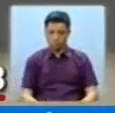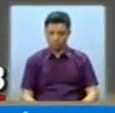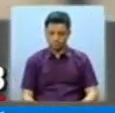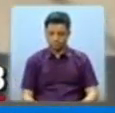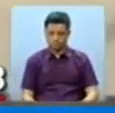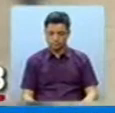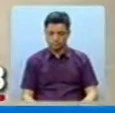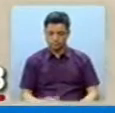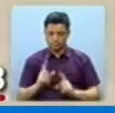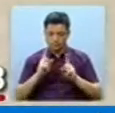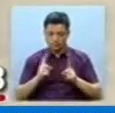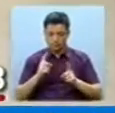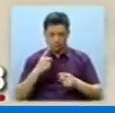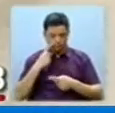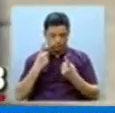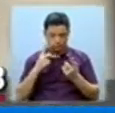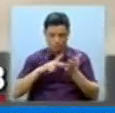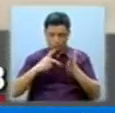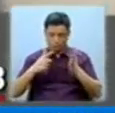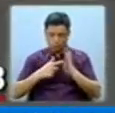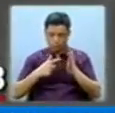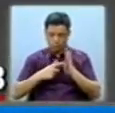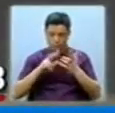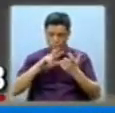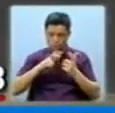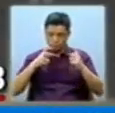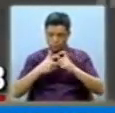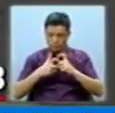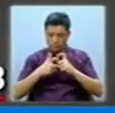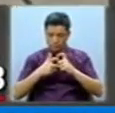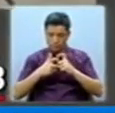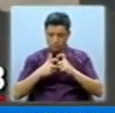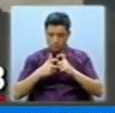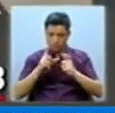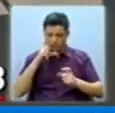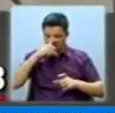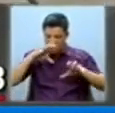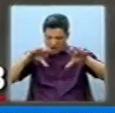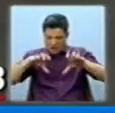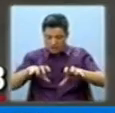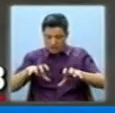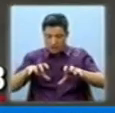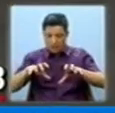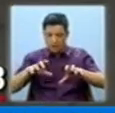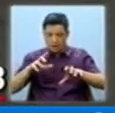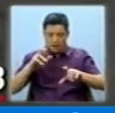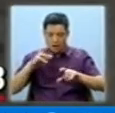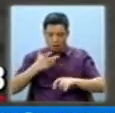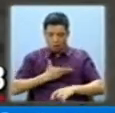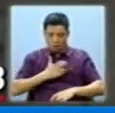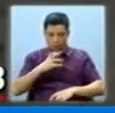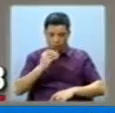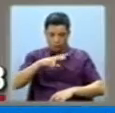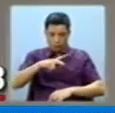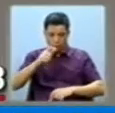Aqui está uma solução pouco tecnológica para um grande problema tecnológico. É uma águia a apanhar um drone em pleno voo. Estas aves estão a